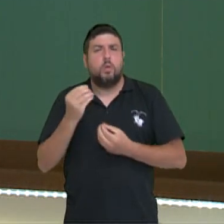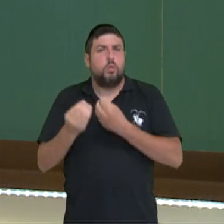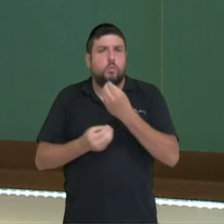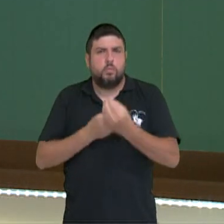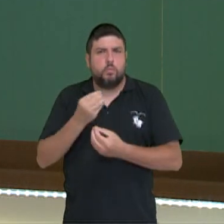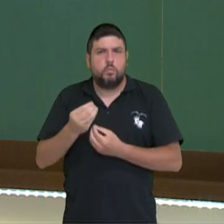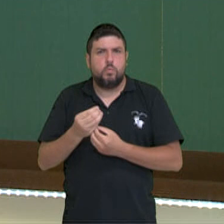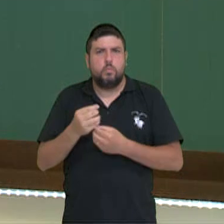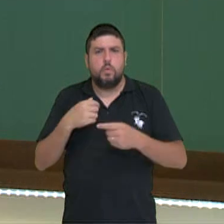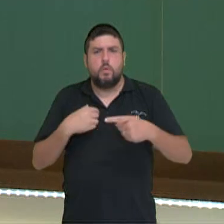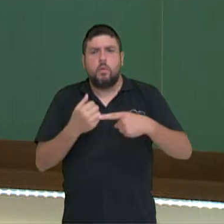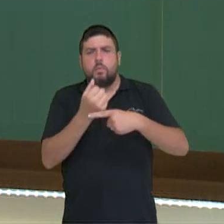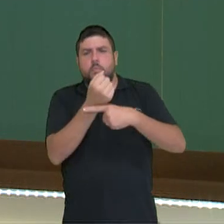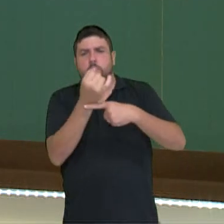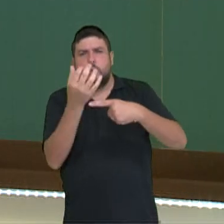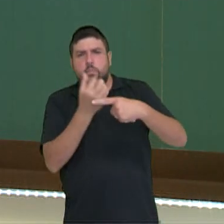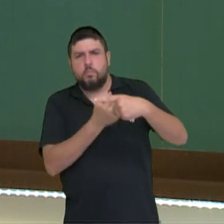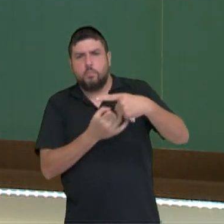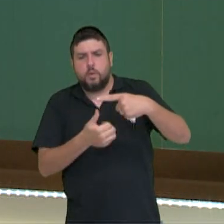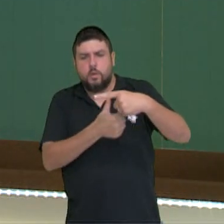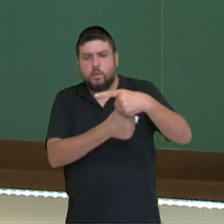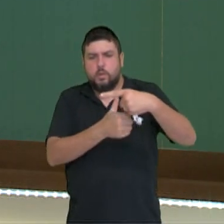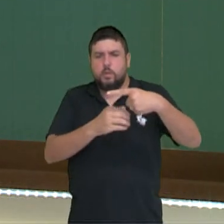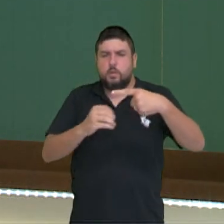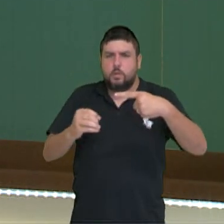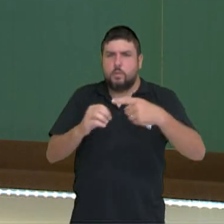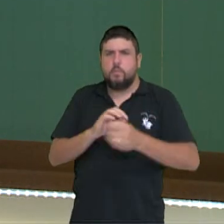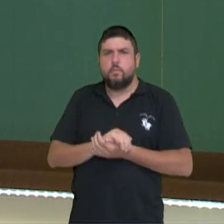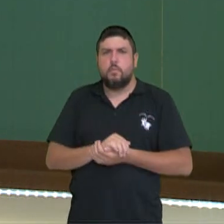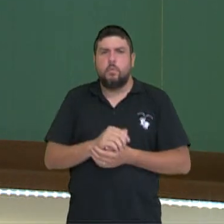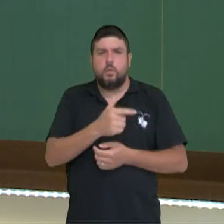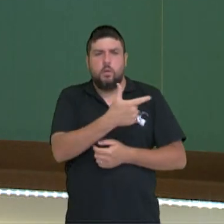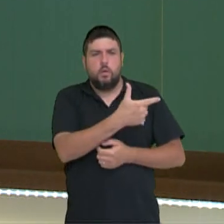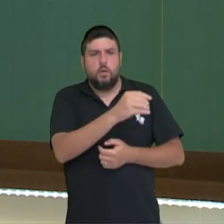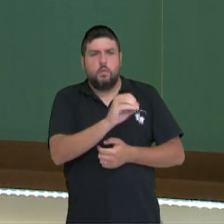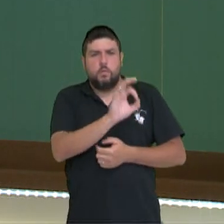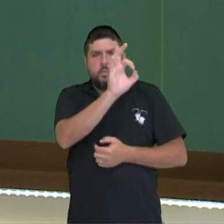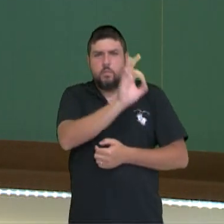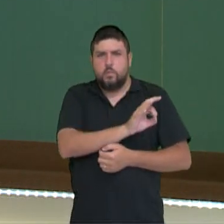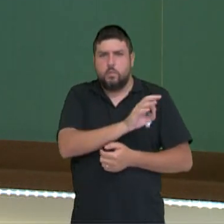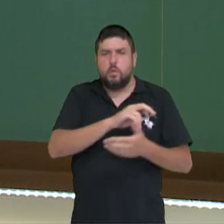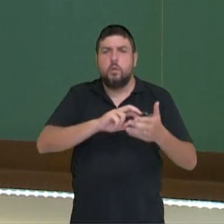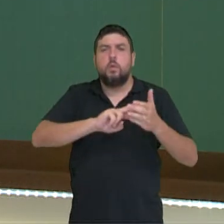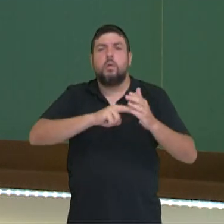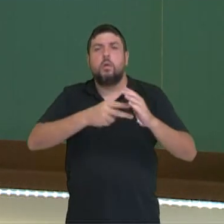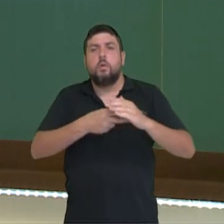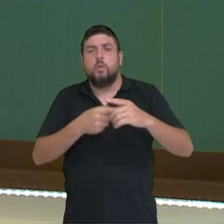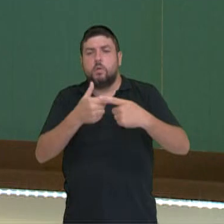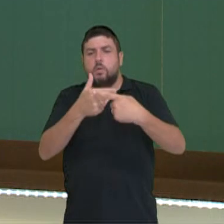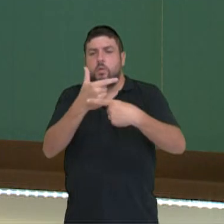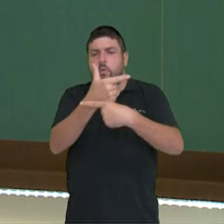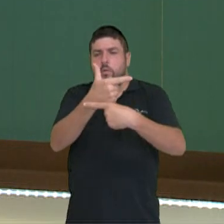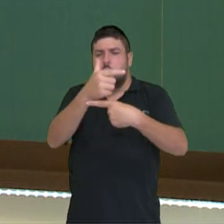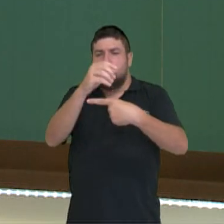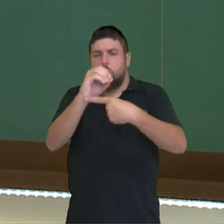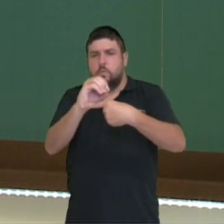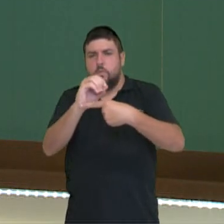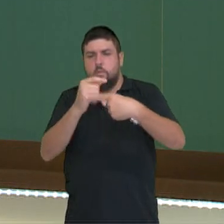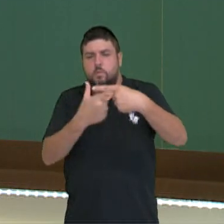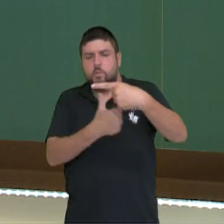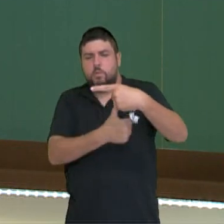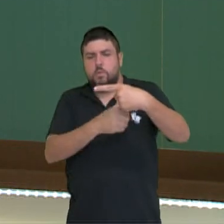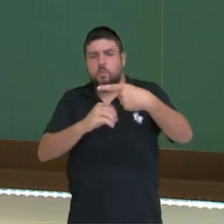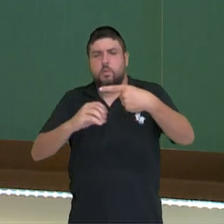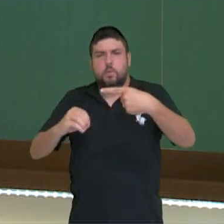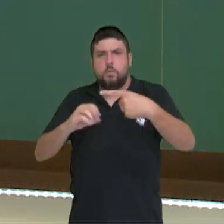onde o denominador seja 100, isso você já sabe, né? 20% é a mesma coisa que 20 centésimos, ou 20 sobre 100, que foi aquilo que eu